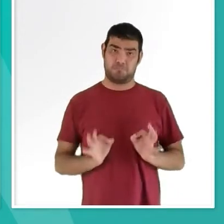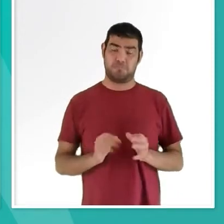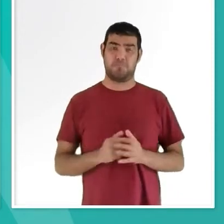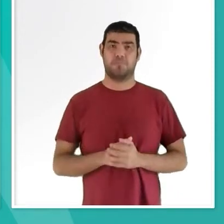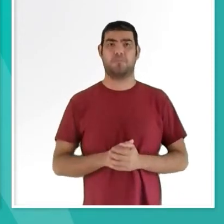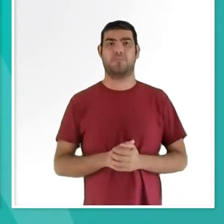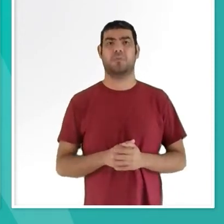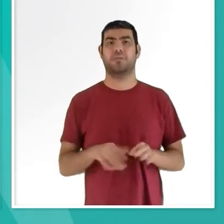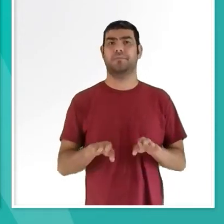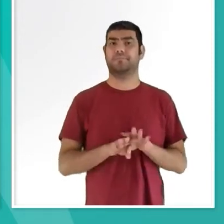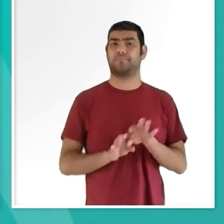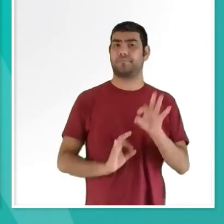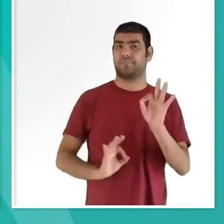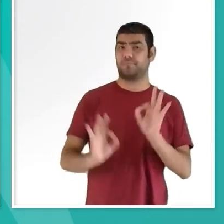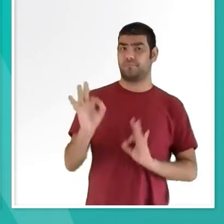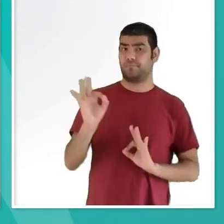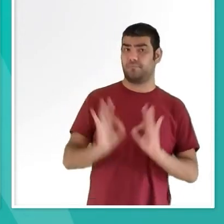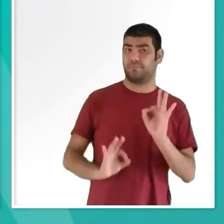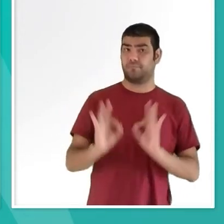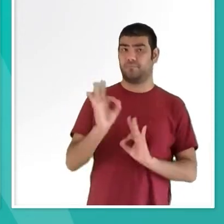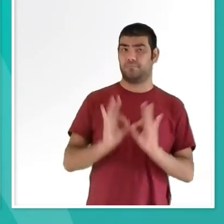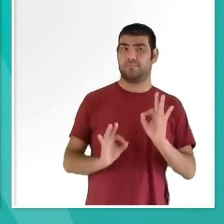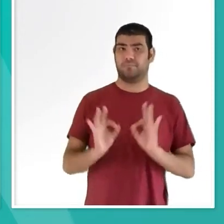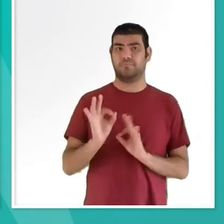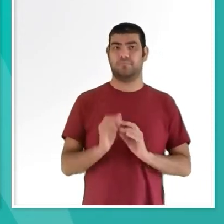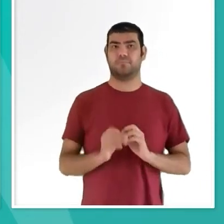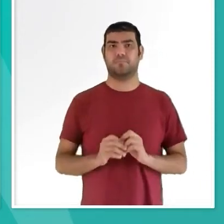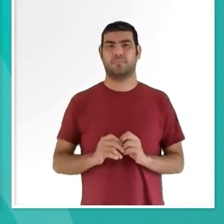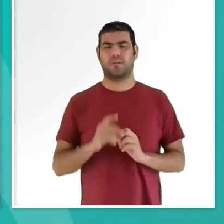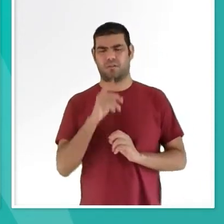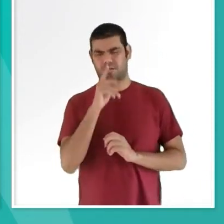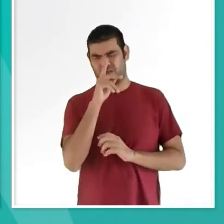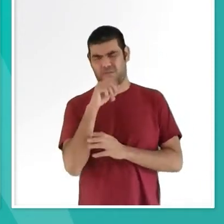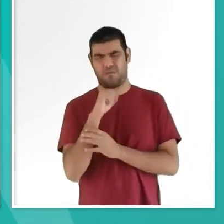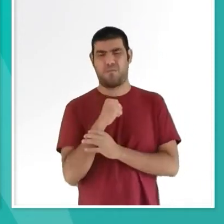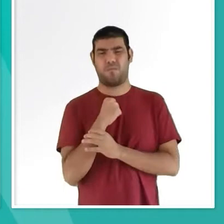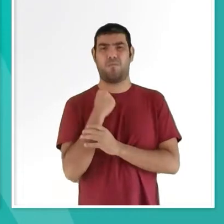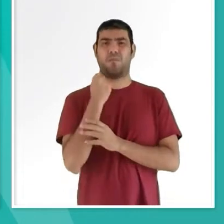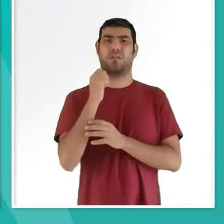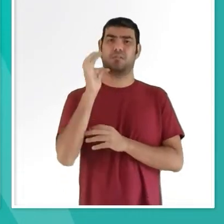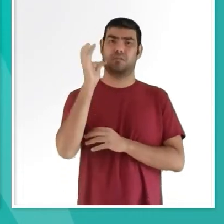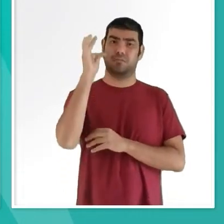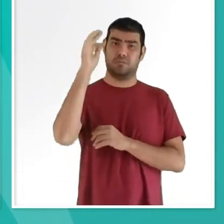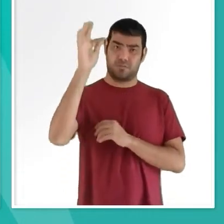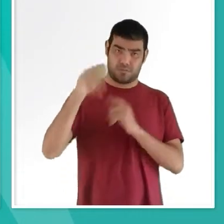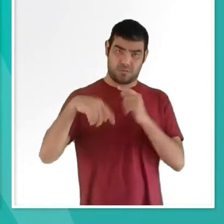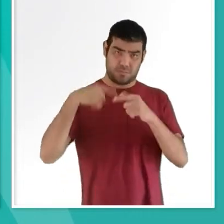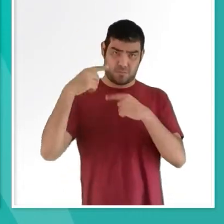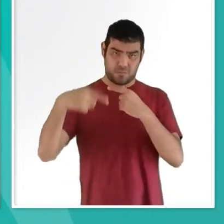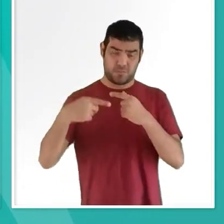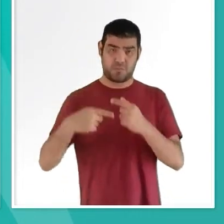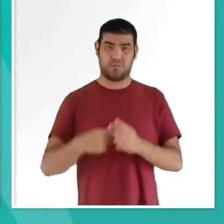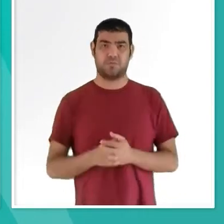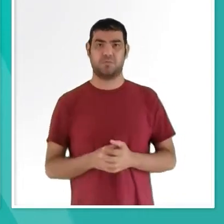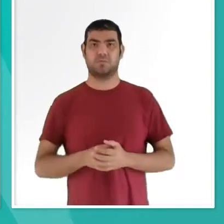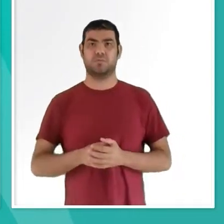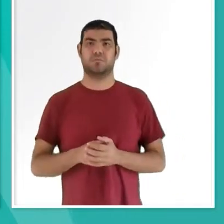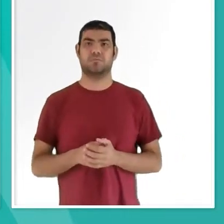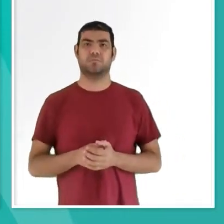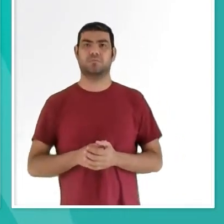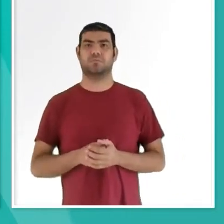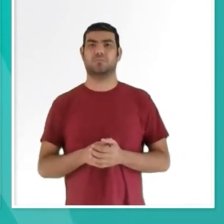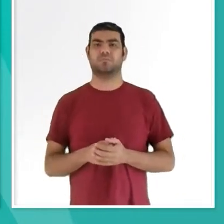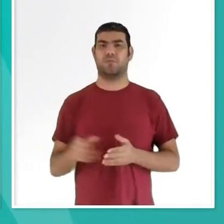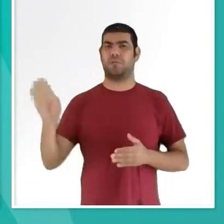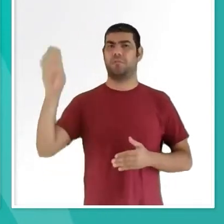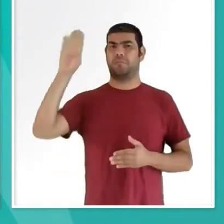preparar para atividades mais fortes que viriam depois, para o preparamento militar. Uma vez que eles começavam desde